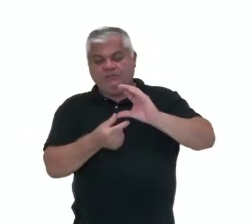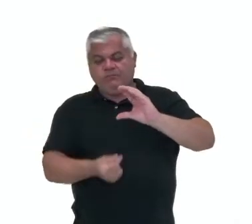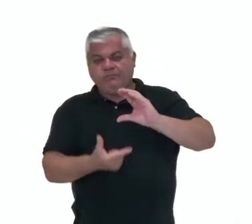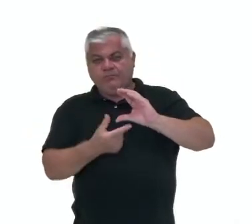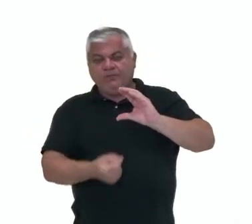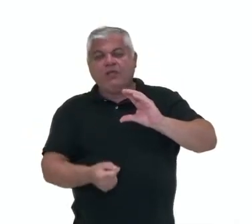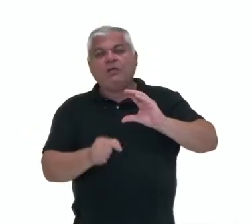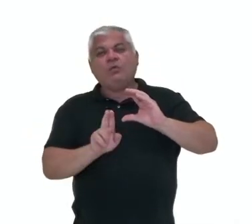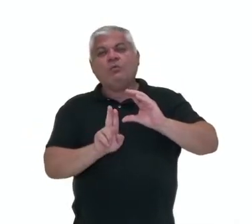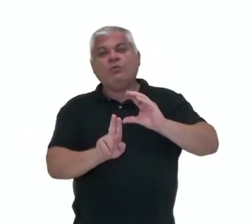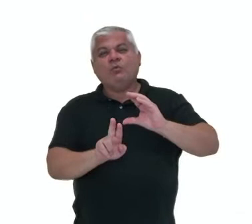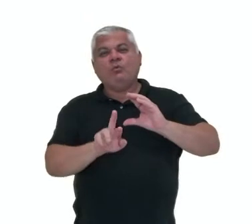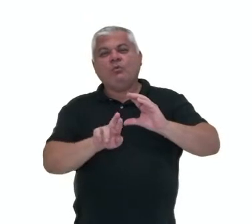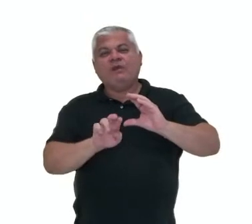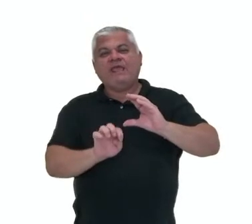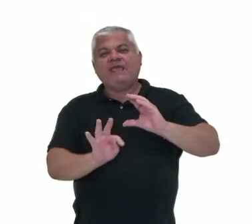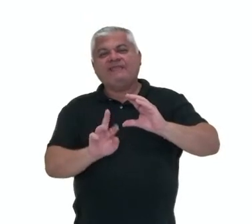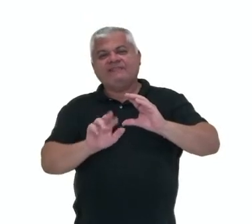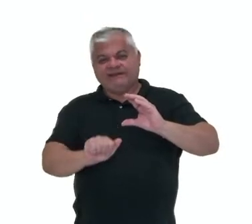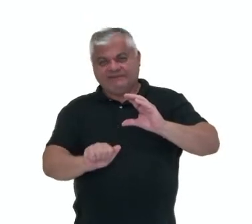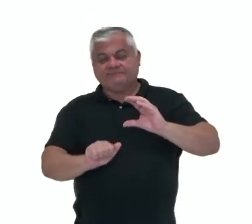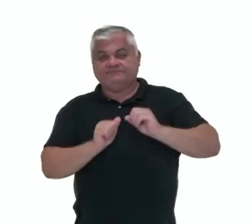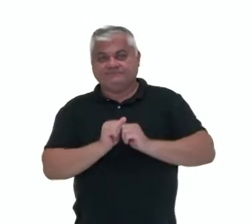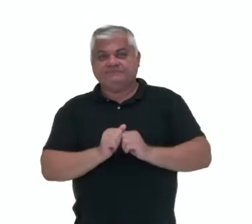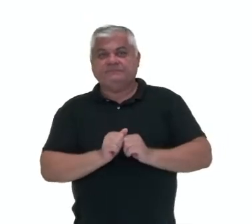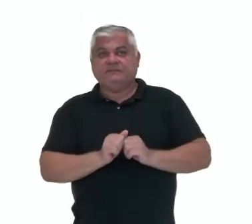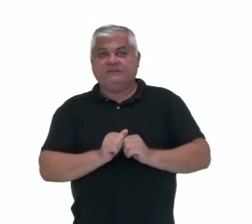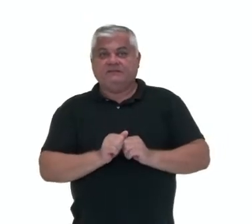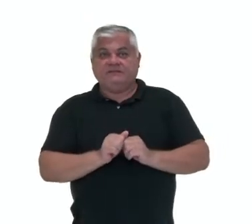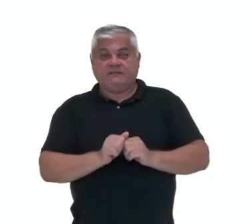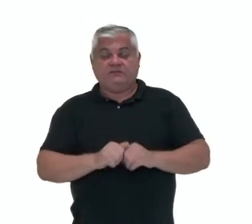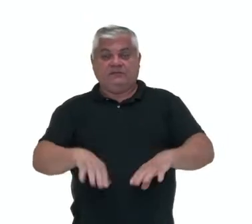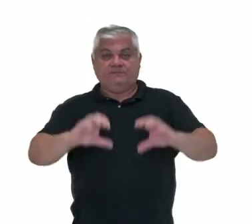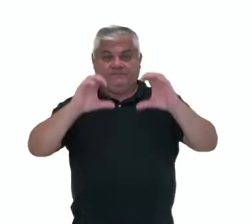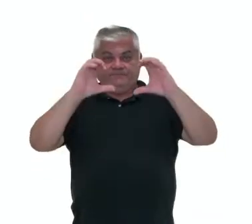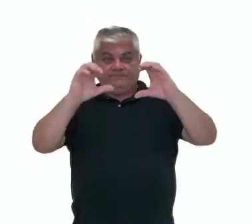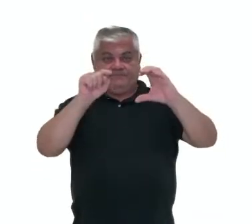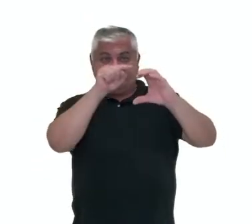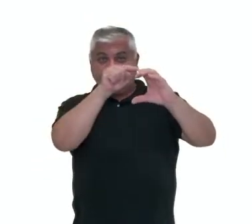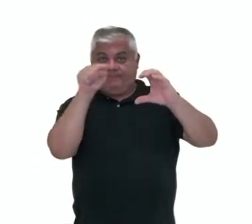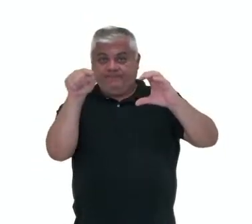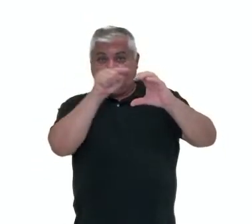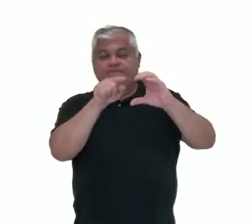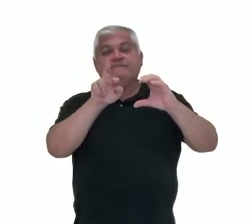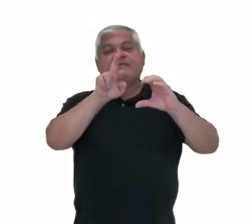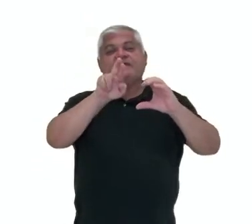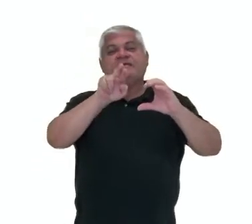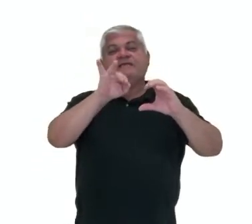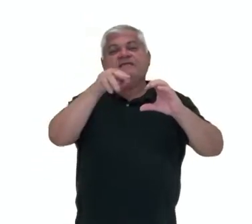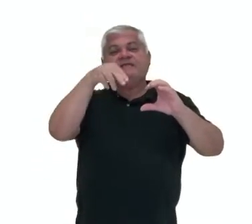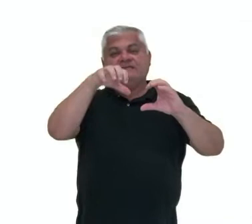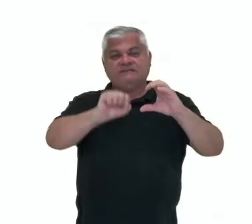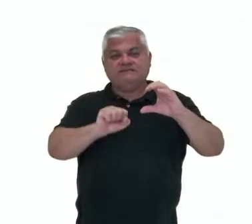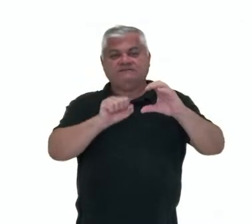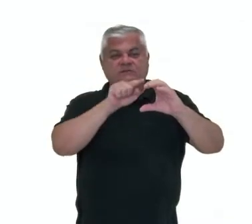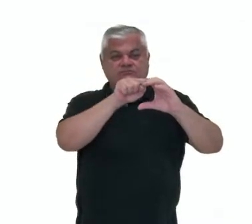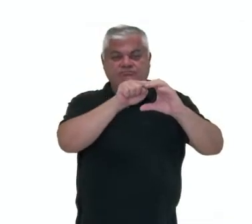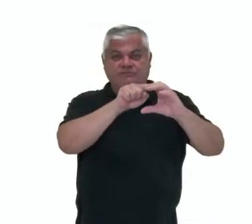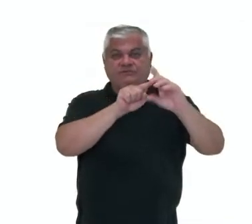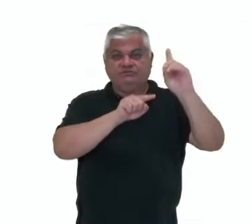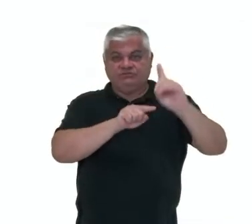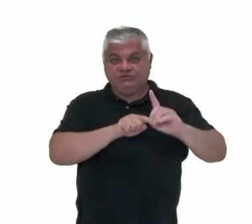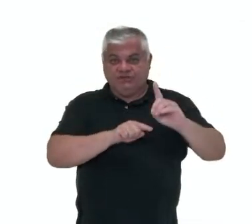Então nós precisamos entender que temos aqui os rins. Então, descendo